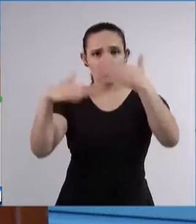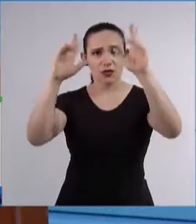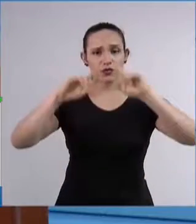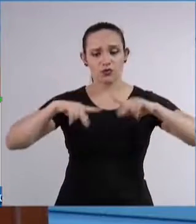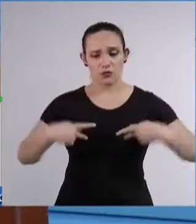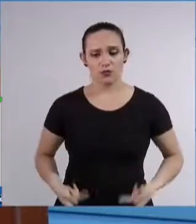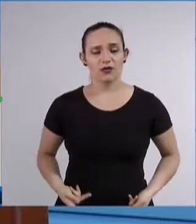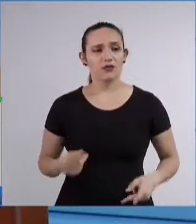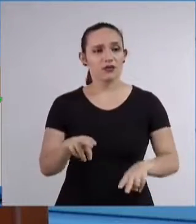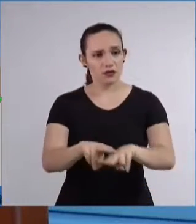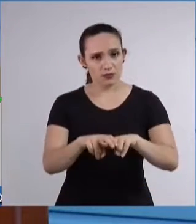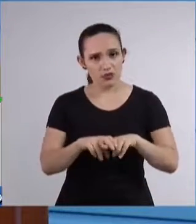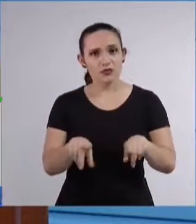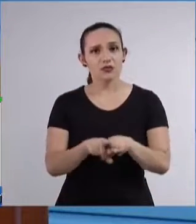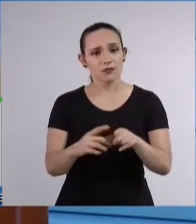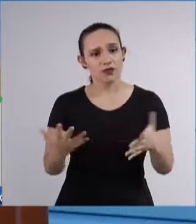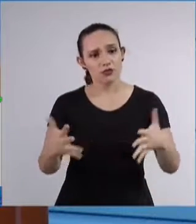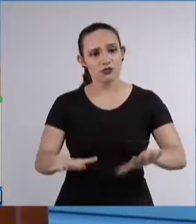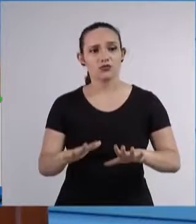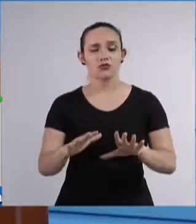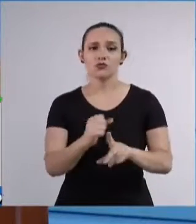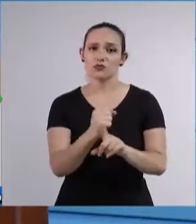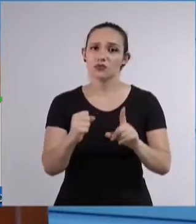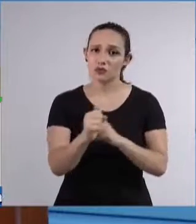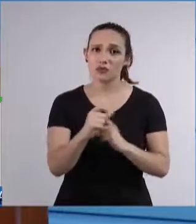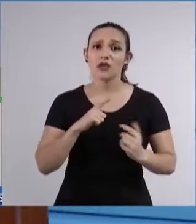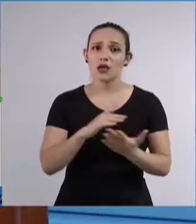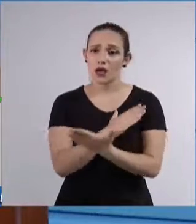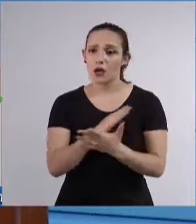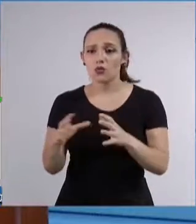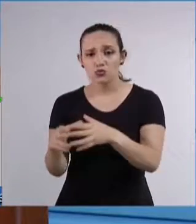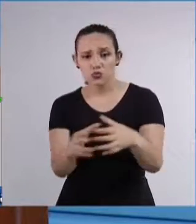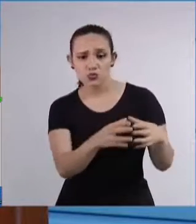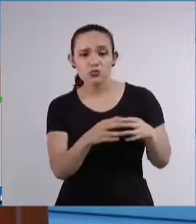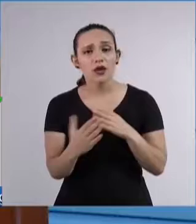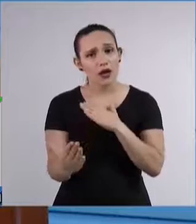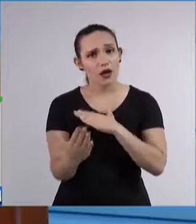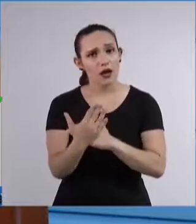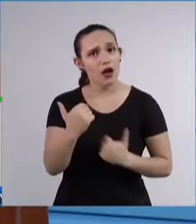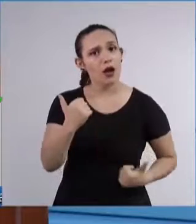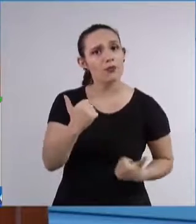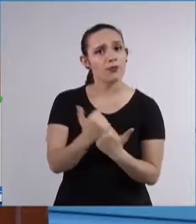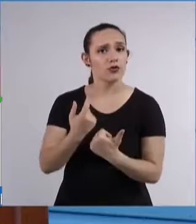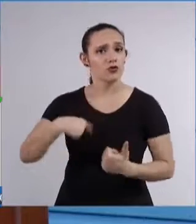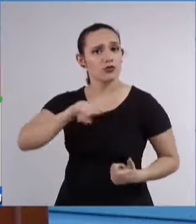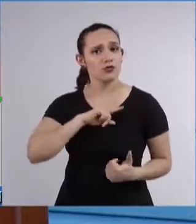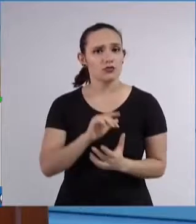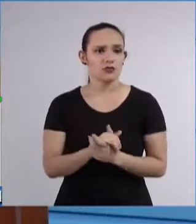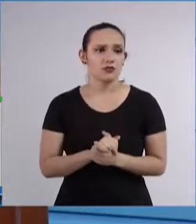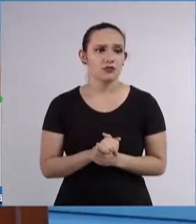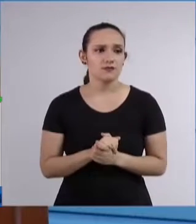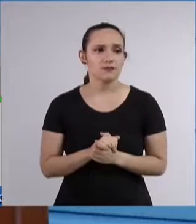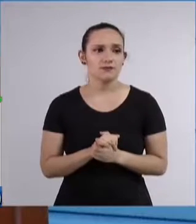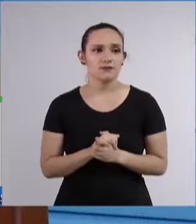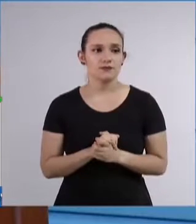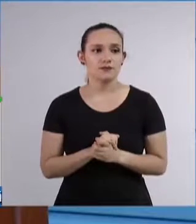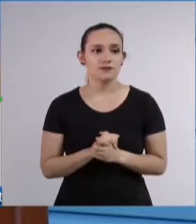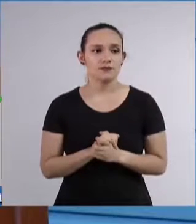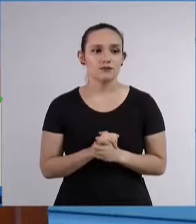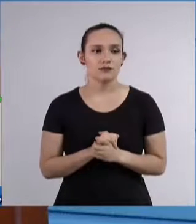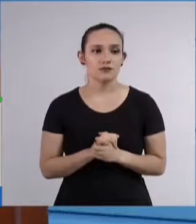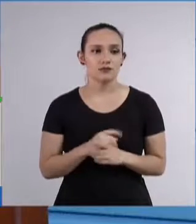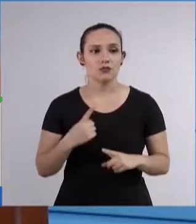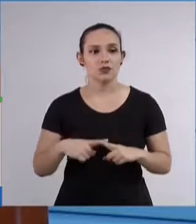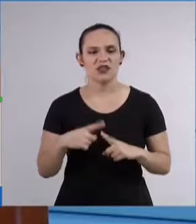inclusão social, principalmente através da educação, nós temos alguns setores que nos apoiam. Porque não é simplesmente fazer uma eleição